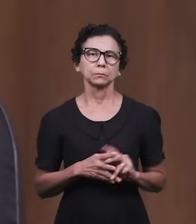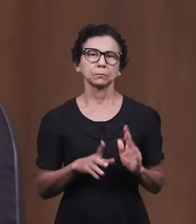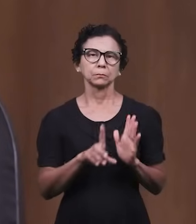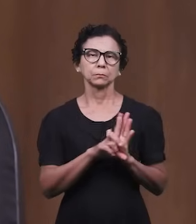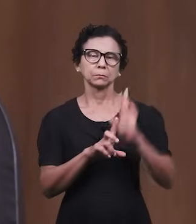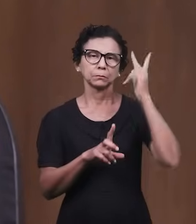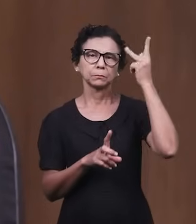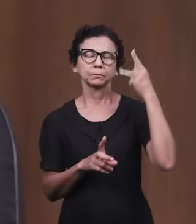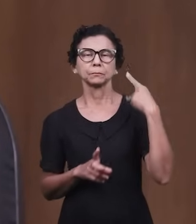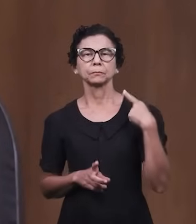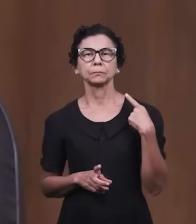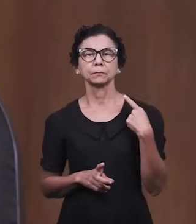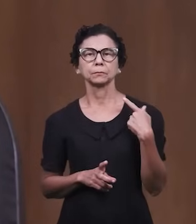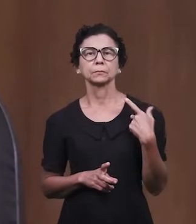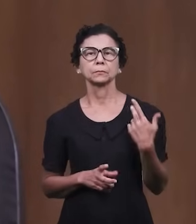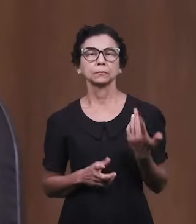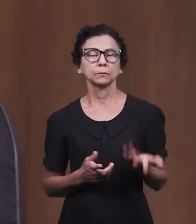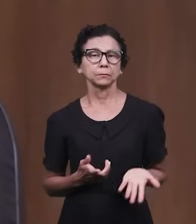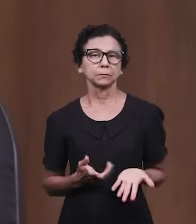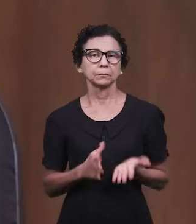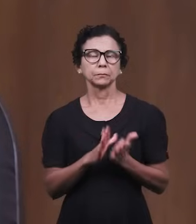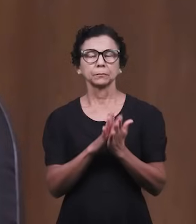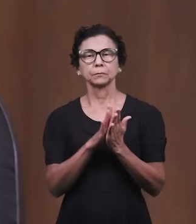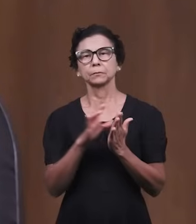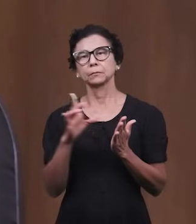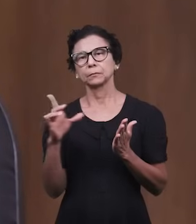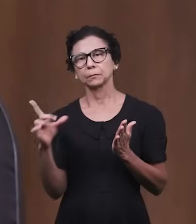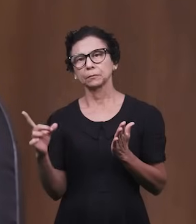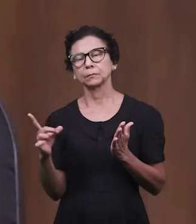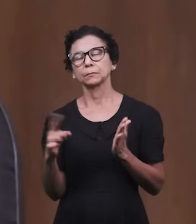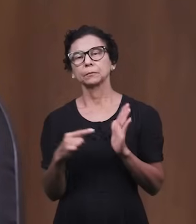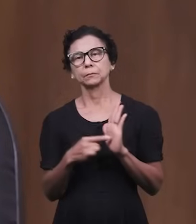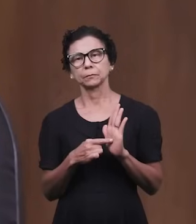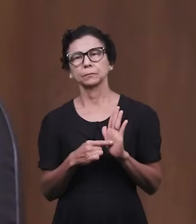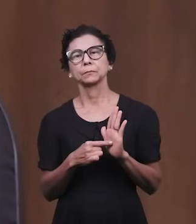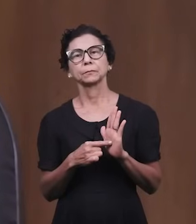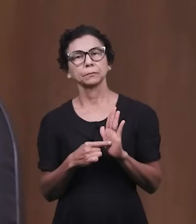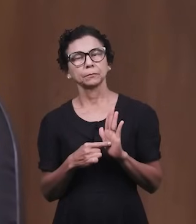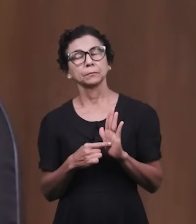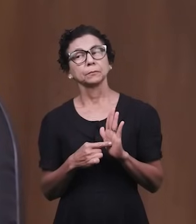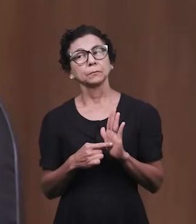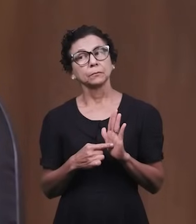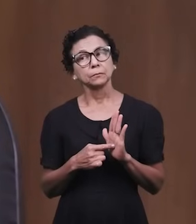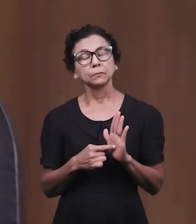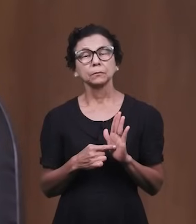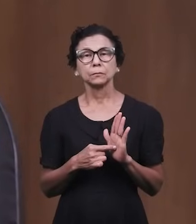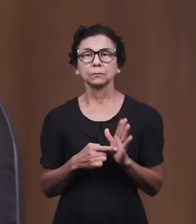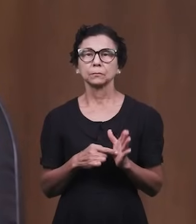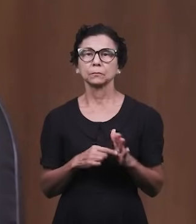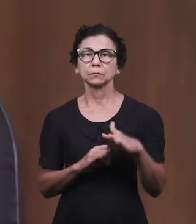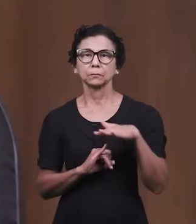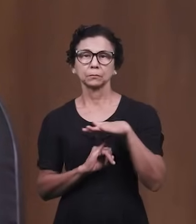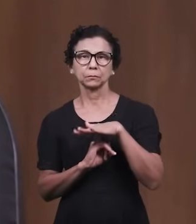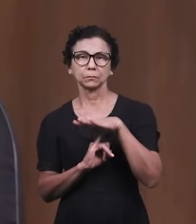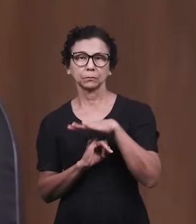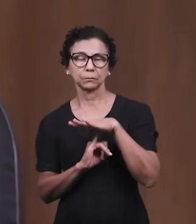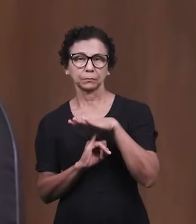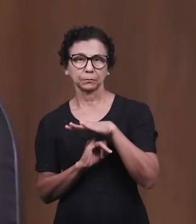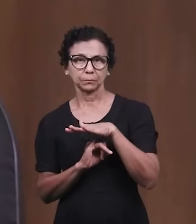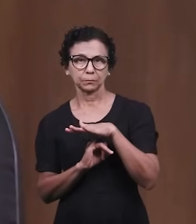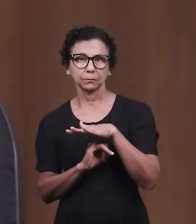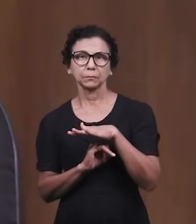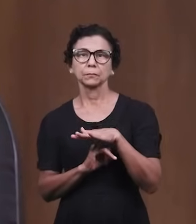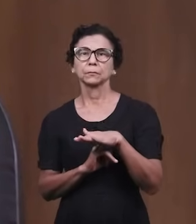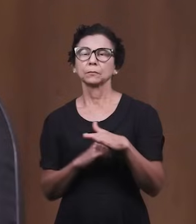dos homens, porque a Bíblia também fala isso. Então, como uma entidade, nós temos que